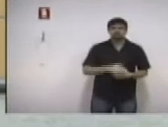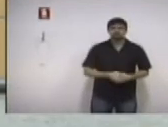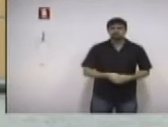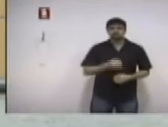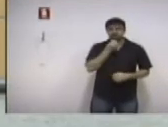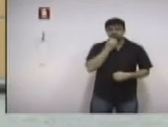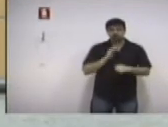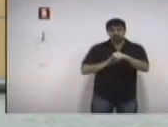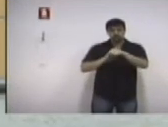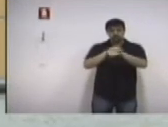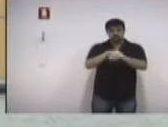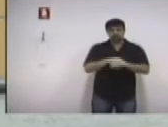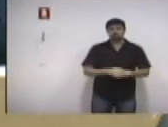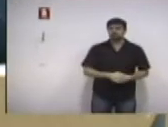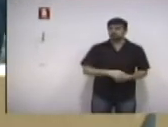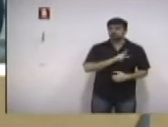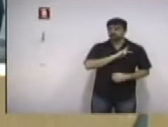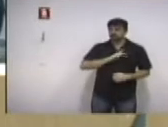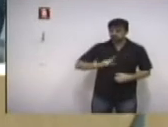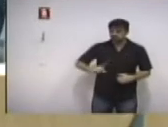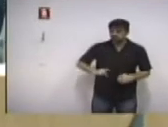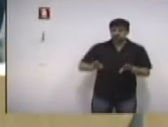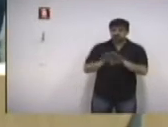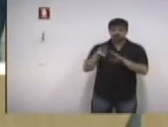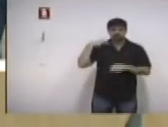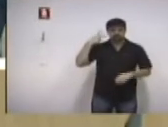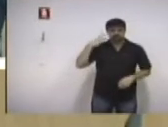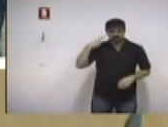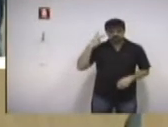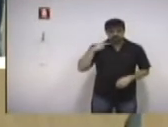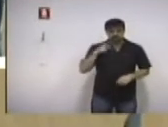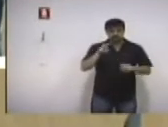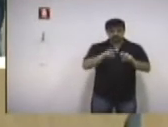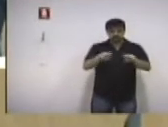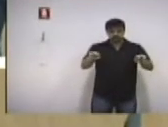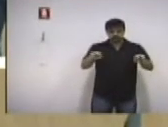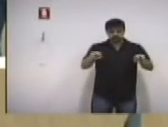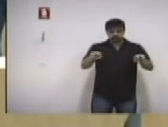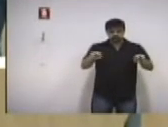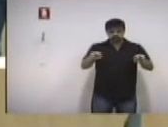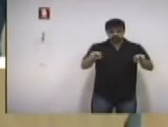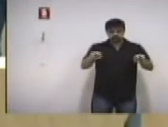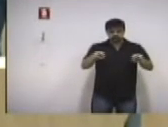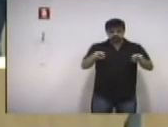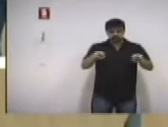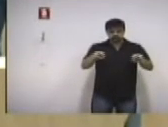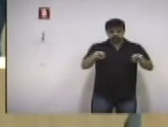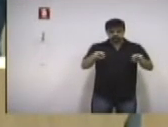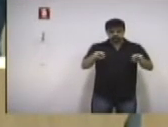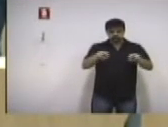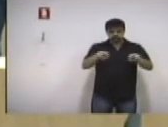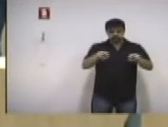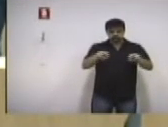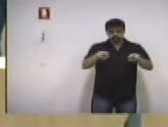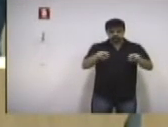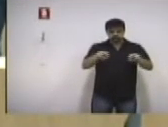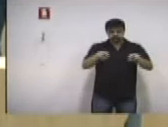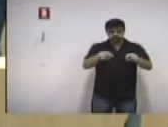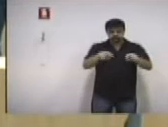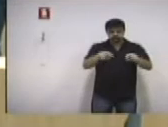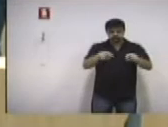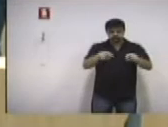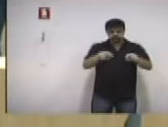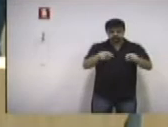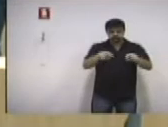boa noite senhor presidente senhores vereadores e vereadoras público presente o secretário Cícero